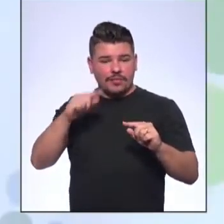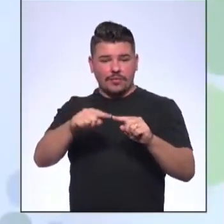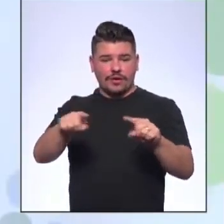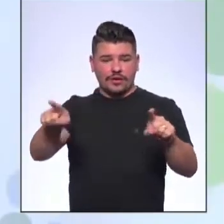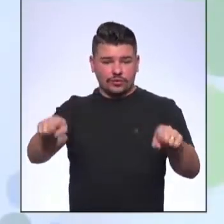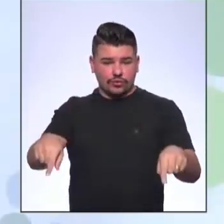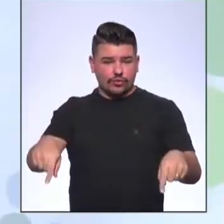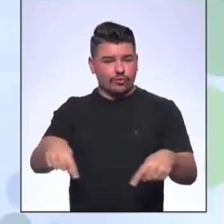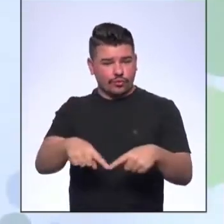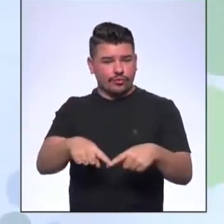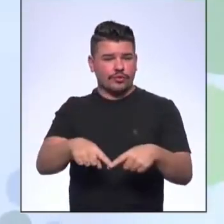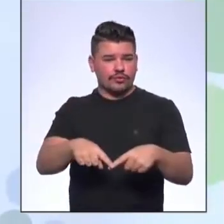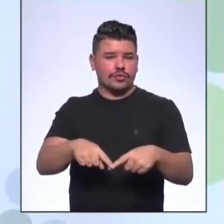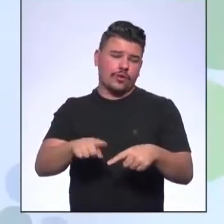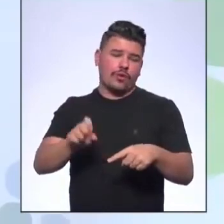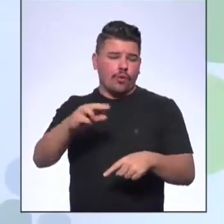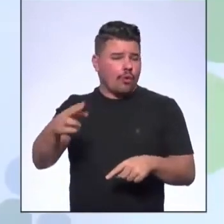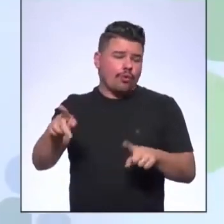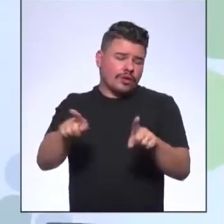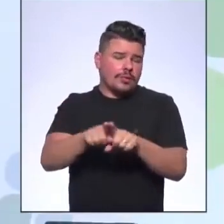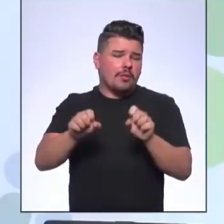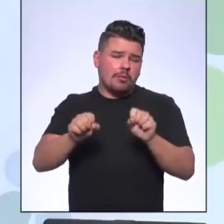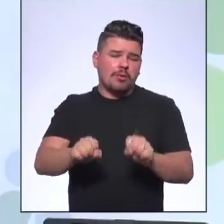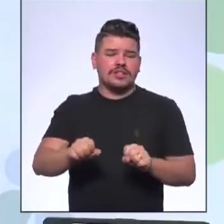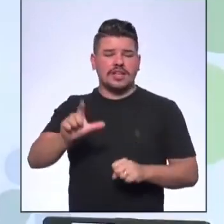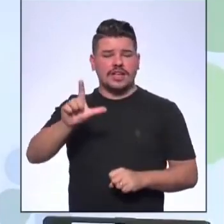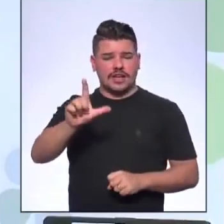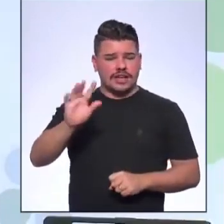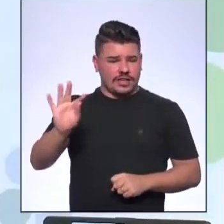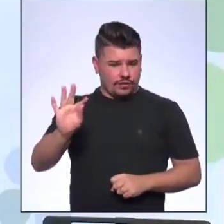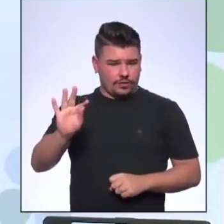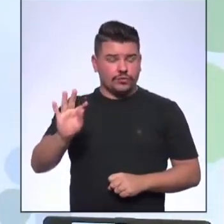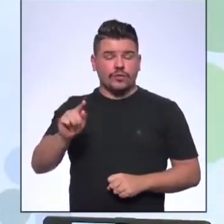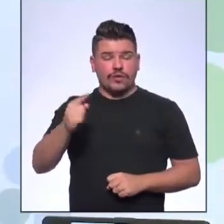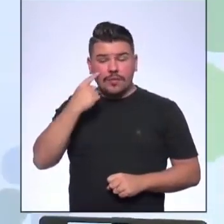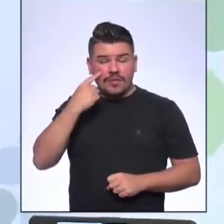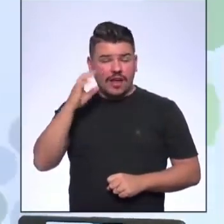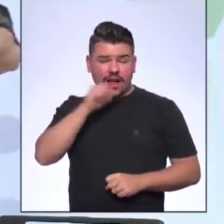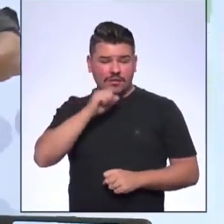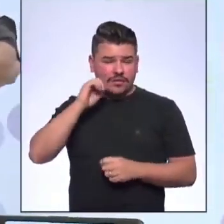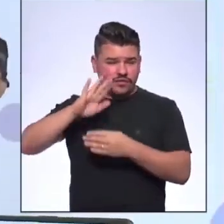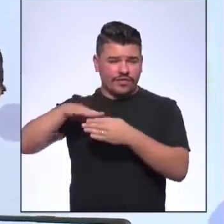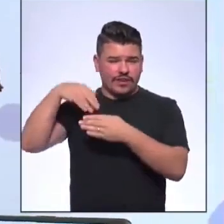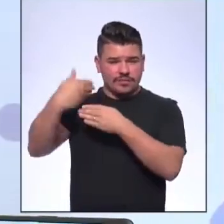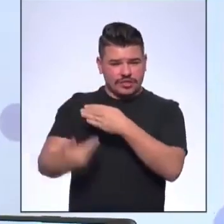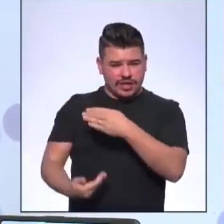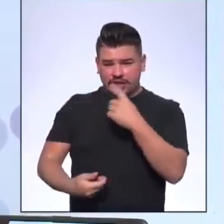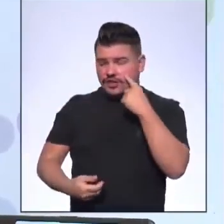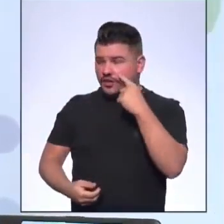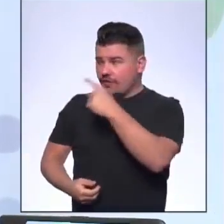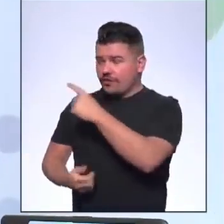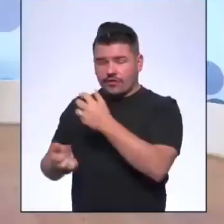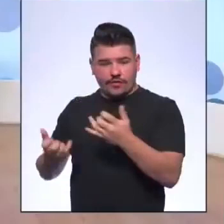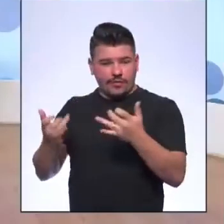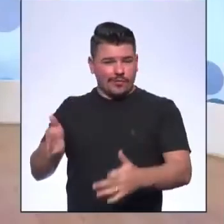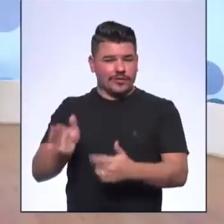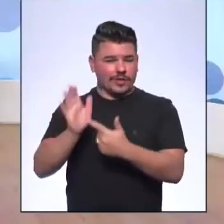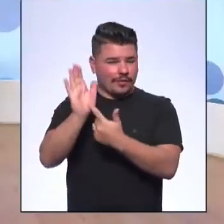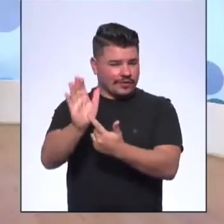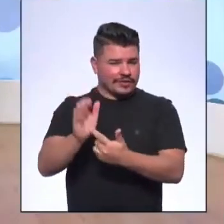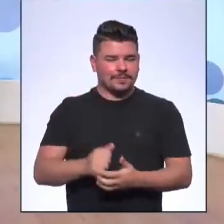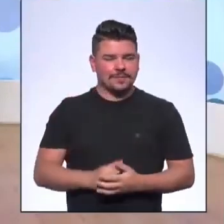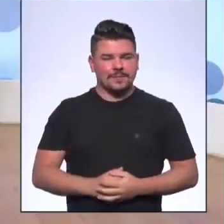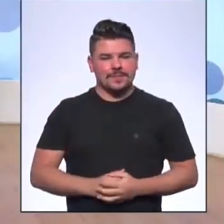tem casos que trabalha também em litros, tá bom? Beleza? Só, vem comigo rapidinho aqui no Flip Chart que eu vou mostrar para você uma questão, ó. Vamos lembrar uma questão